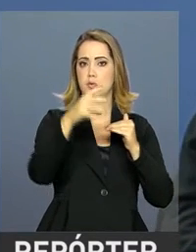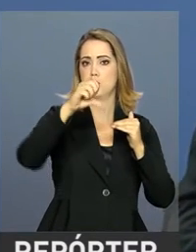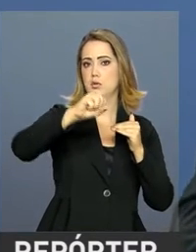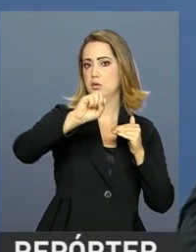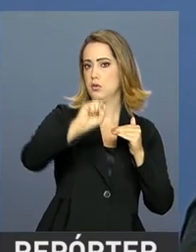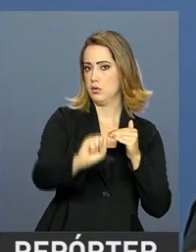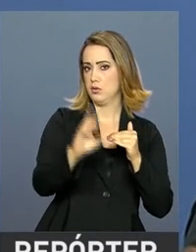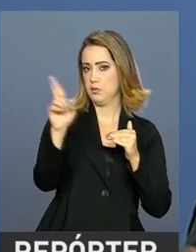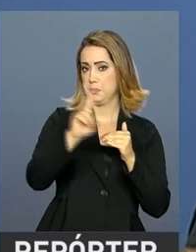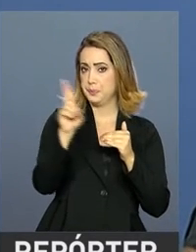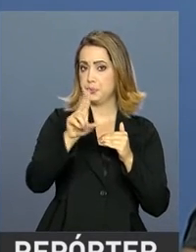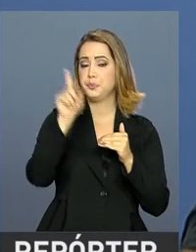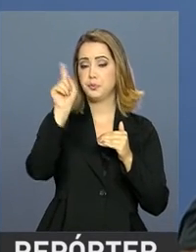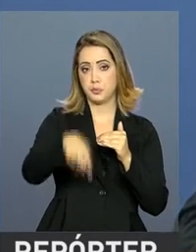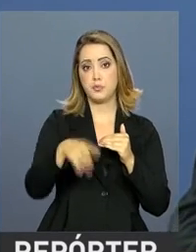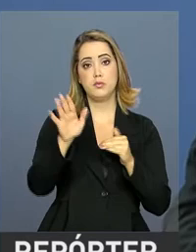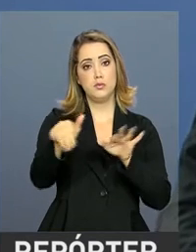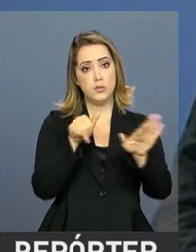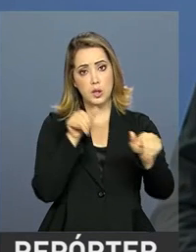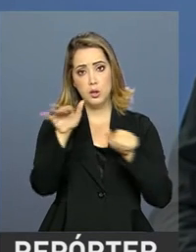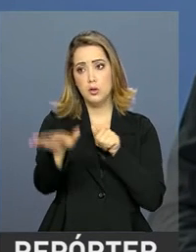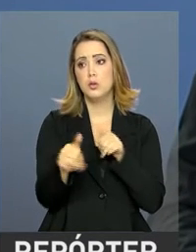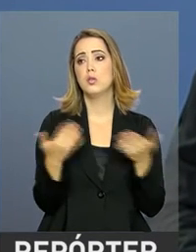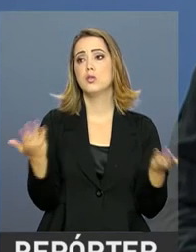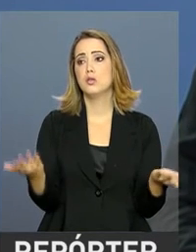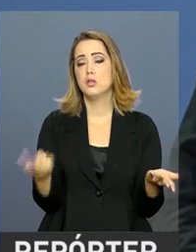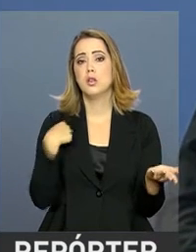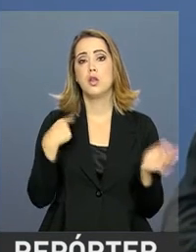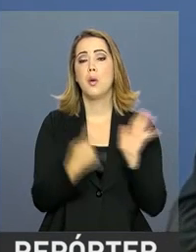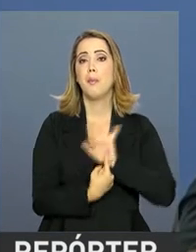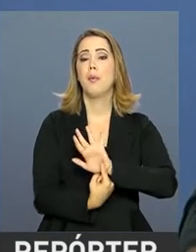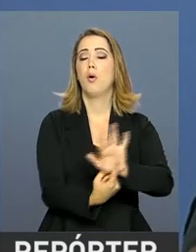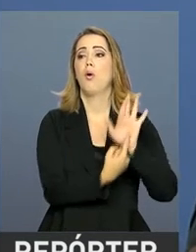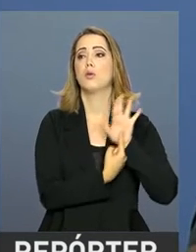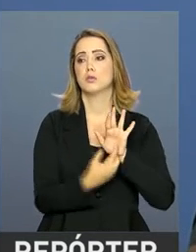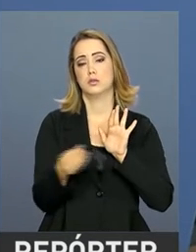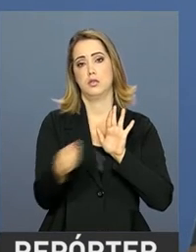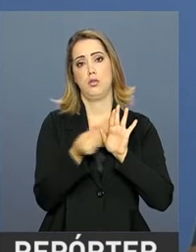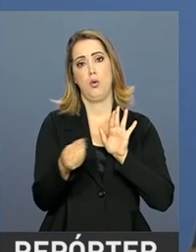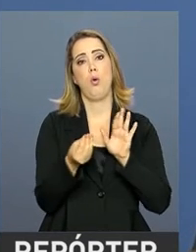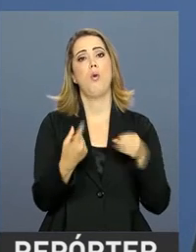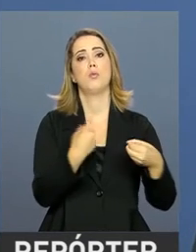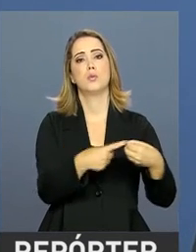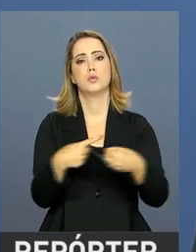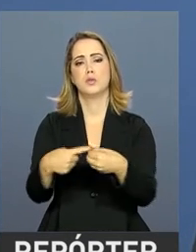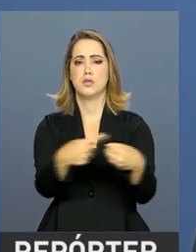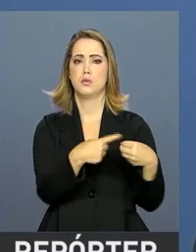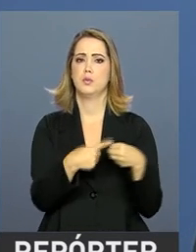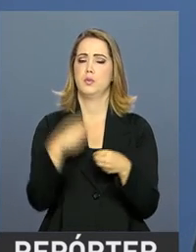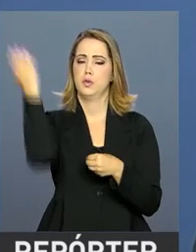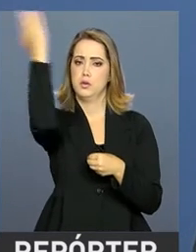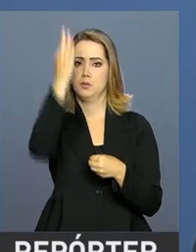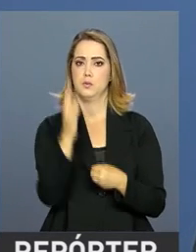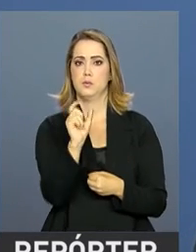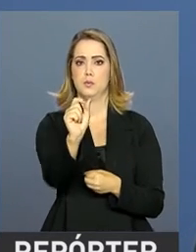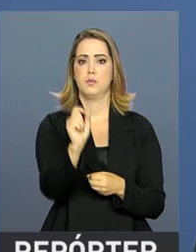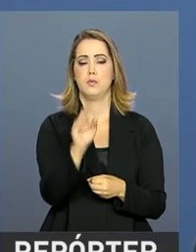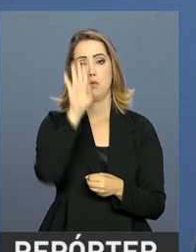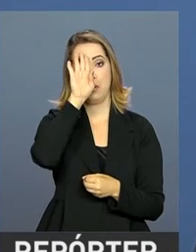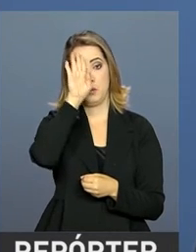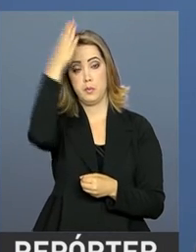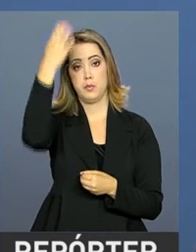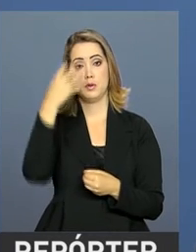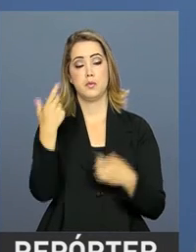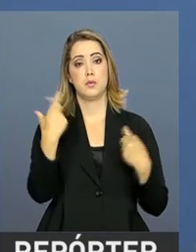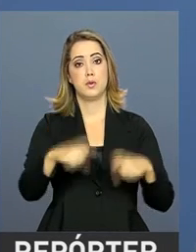R$ 2.298, isso é um chamamento e uma diretriz para que os municípios do Brasil, principalmente